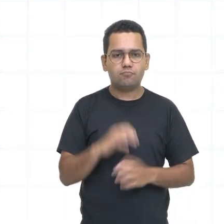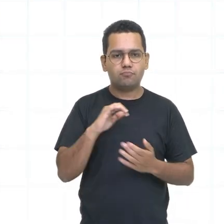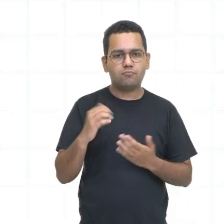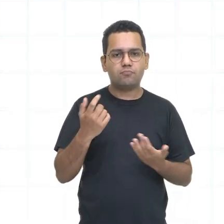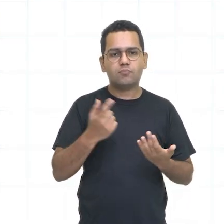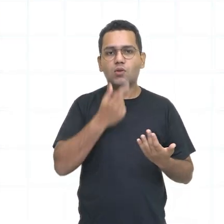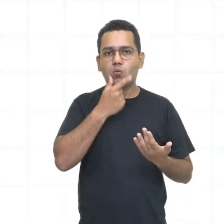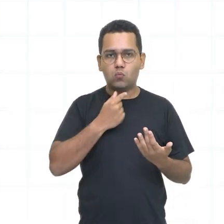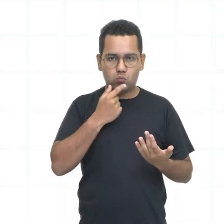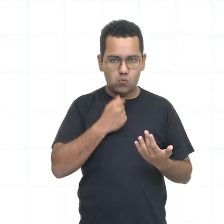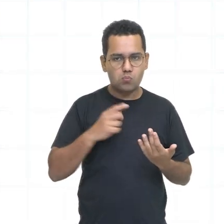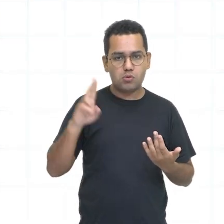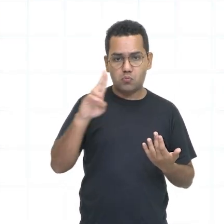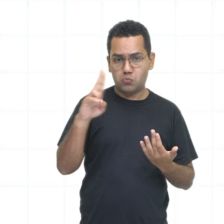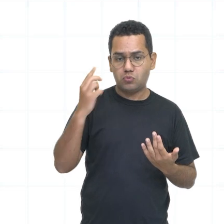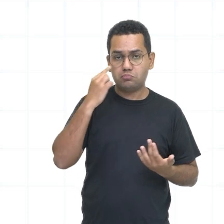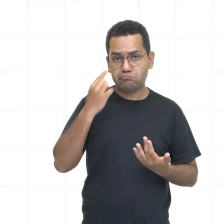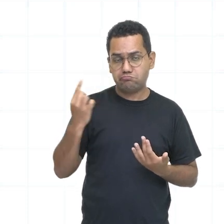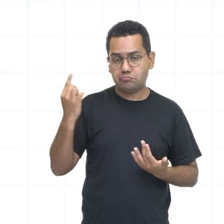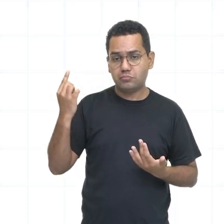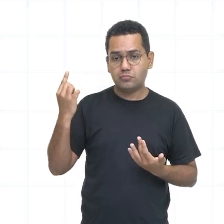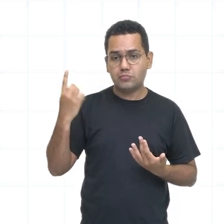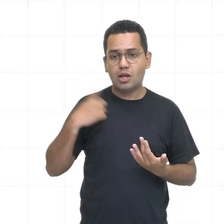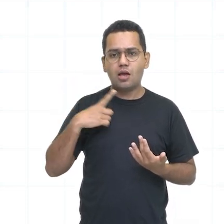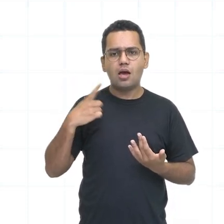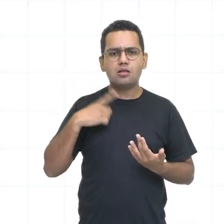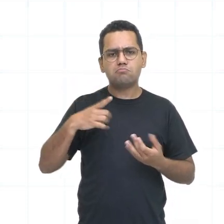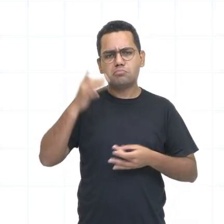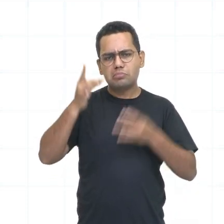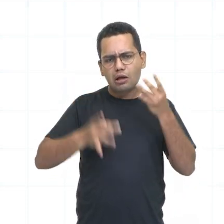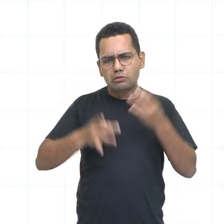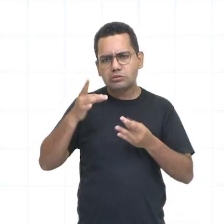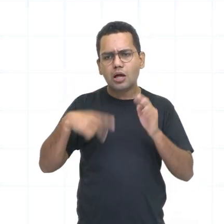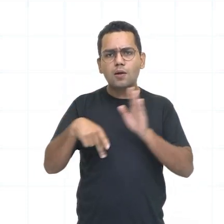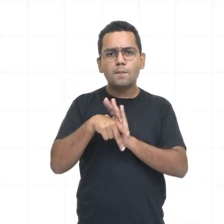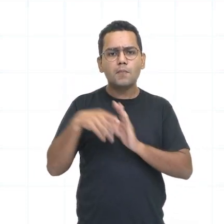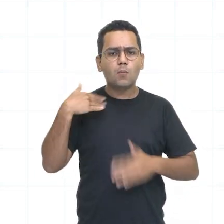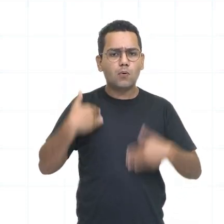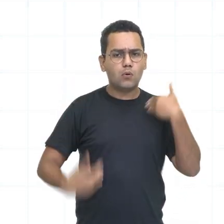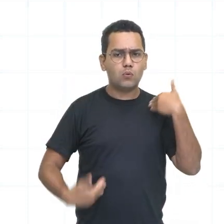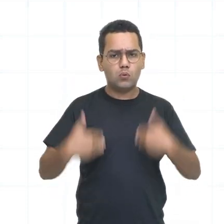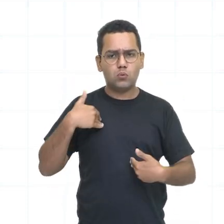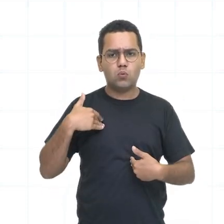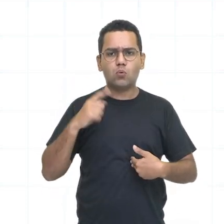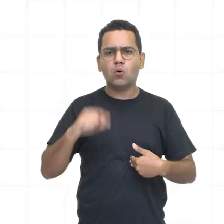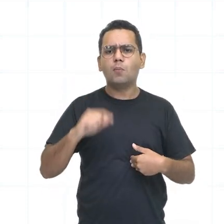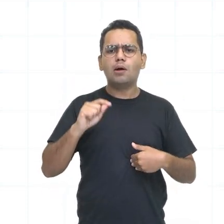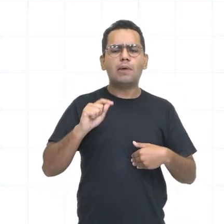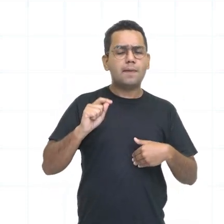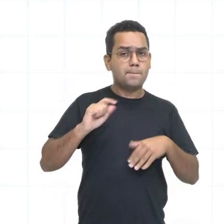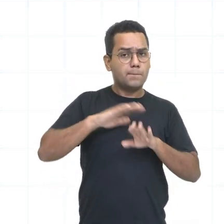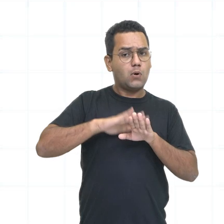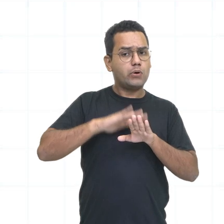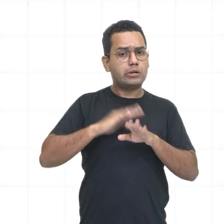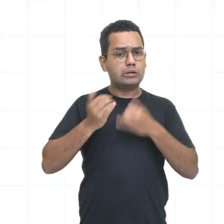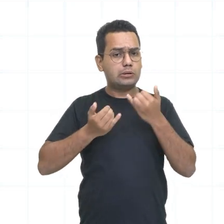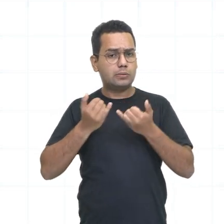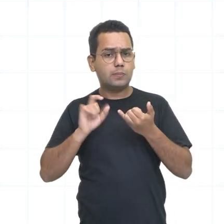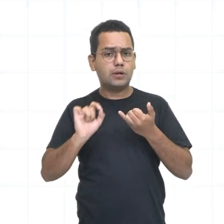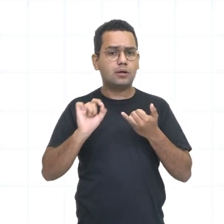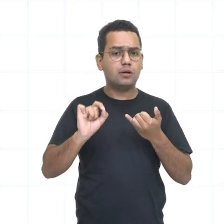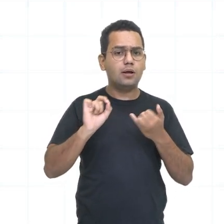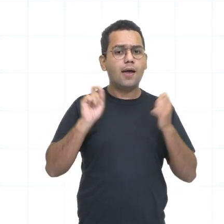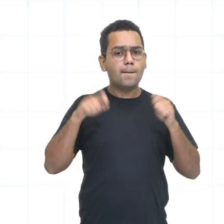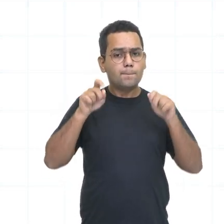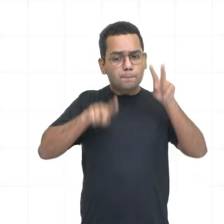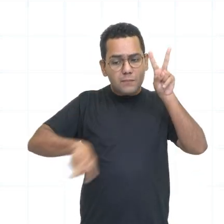Hans Ronald Muck registra nos mínimos detalhes do corpo humano, sempre brincando com a escala para produzir